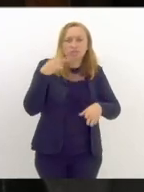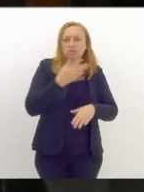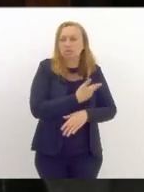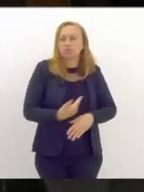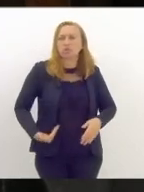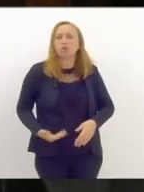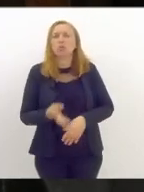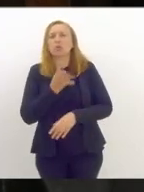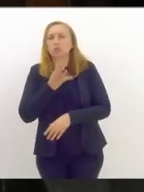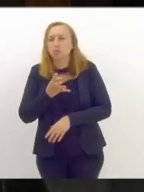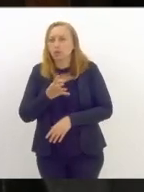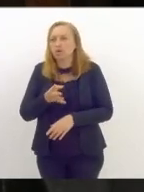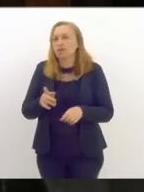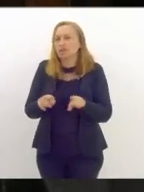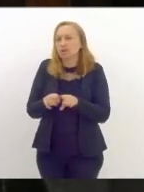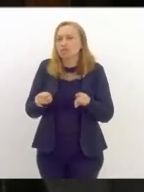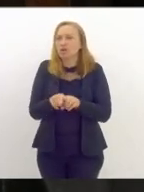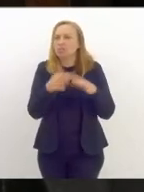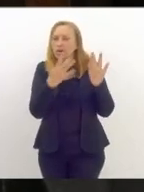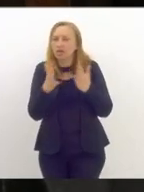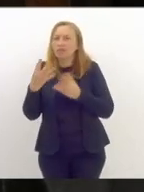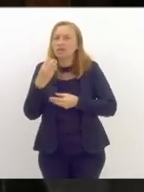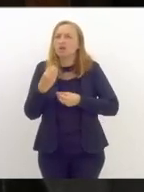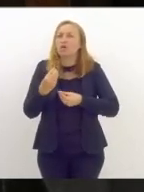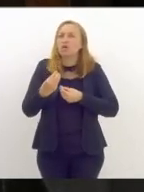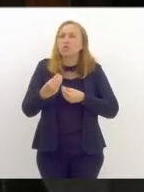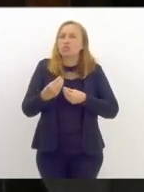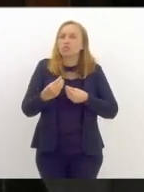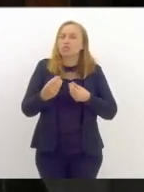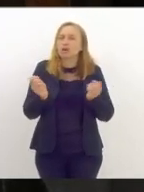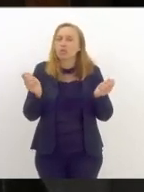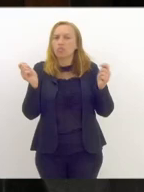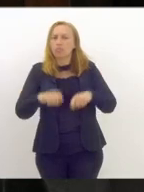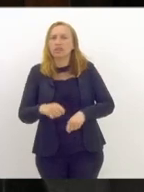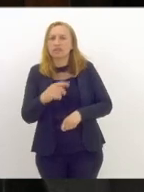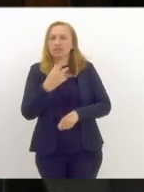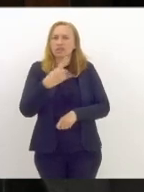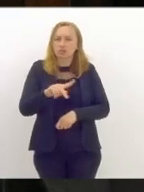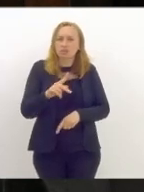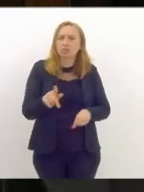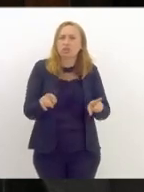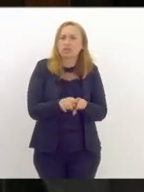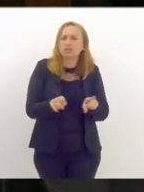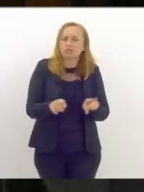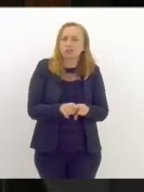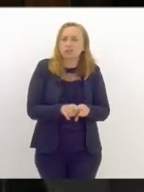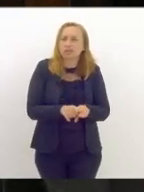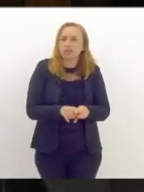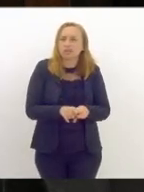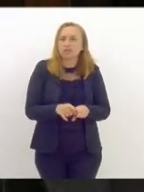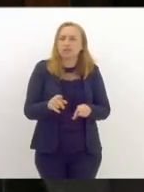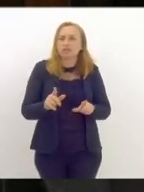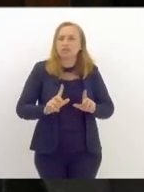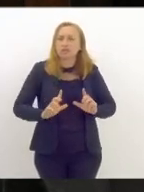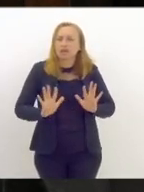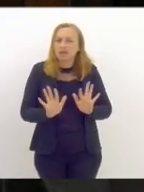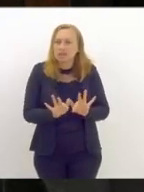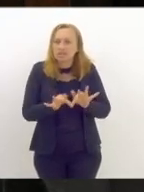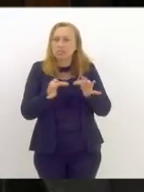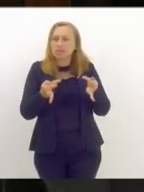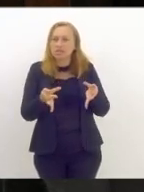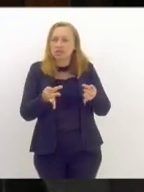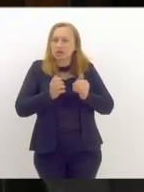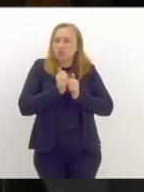meu reconhecimento, doutora Thais, pela forma competente e, ao mesmo tempo, habilidosa e gentil que a